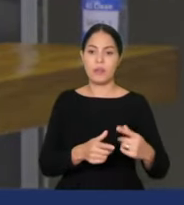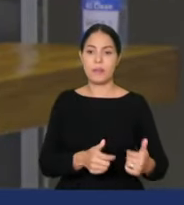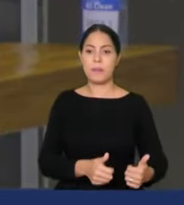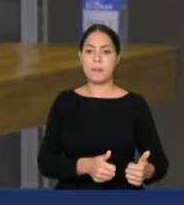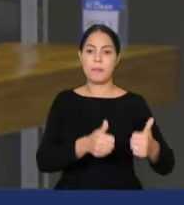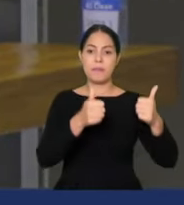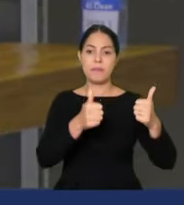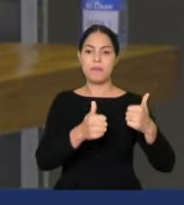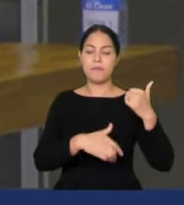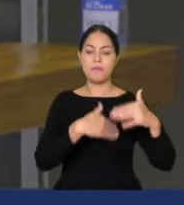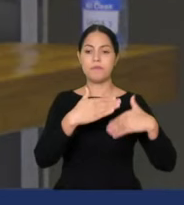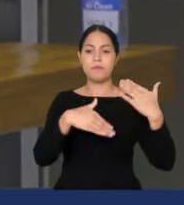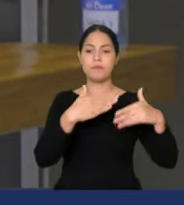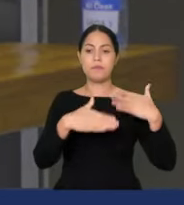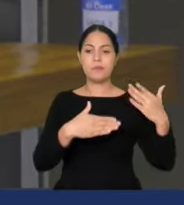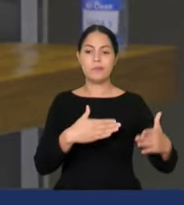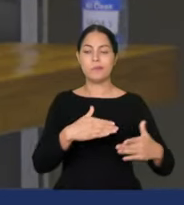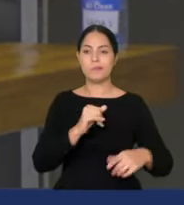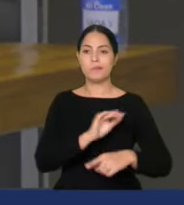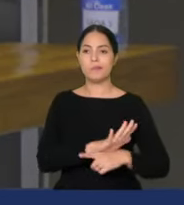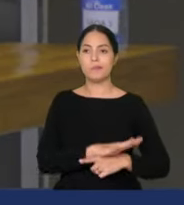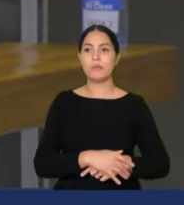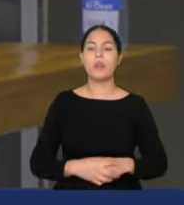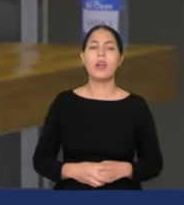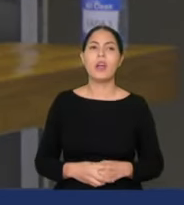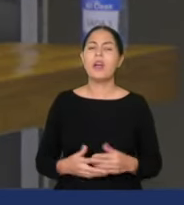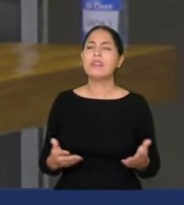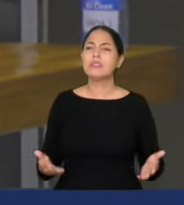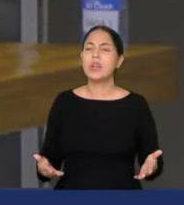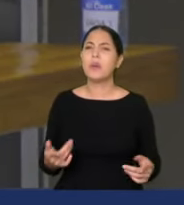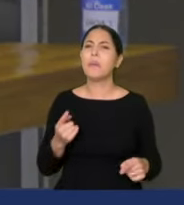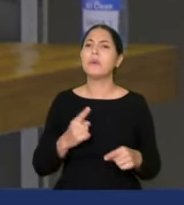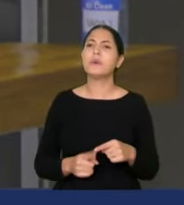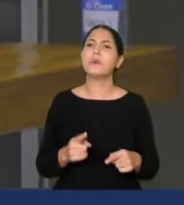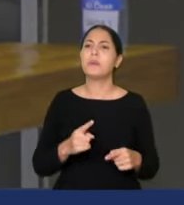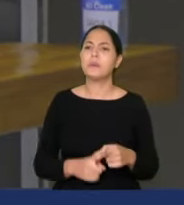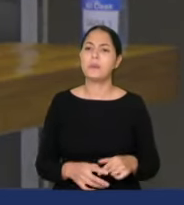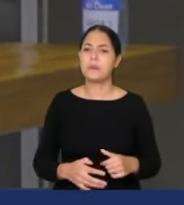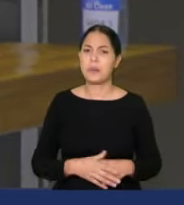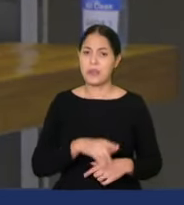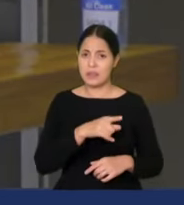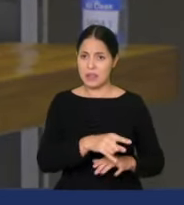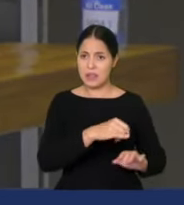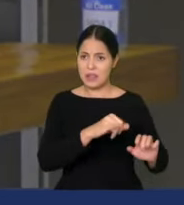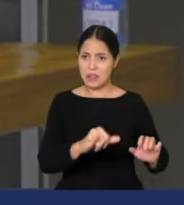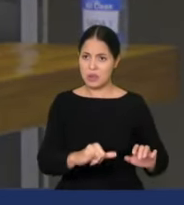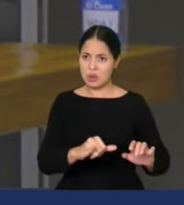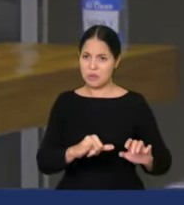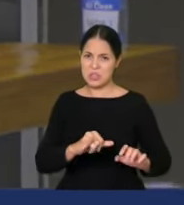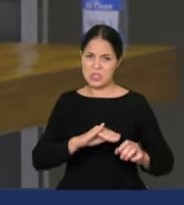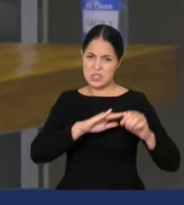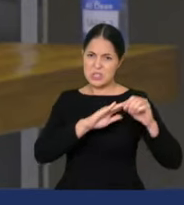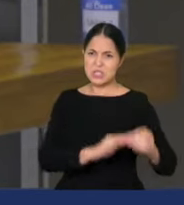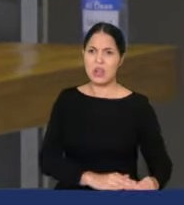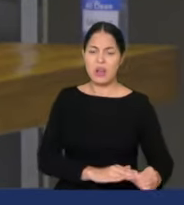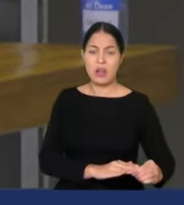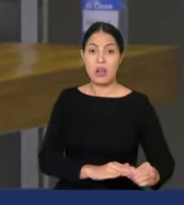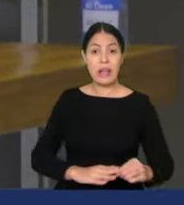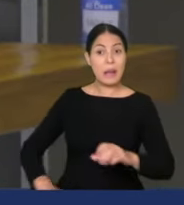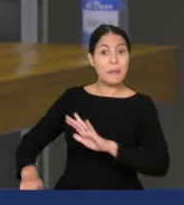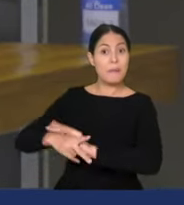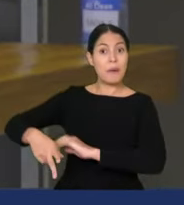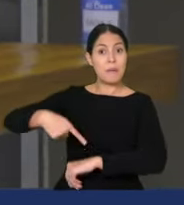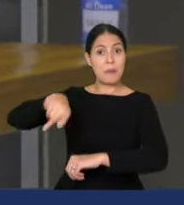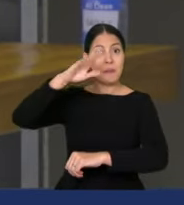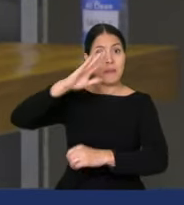seu desenvolvimento. O problema é que essa mordaça colocada na Eletrobras é uma mordaça colocada no nosso próprio país. Porque